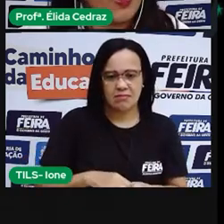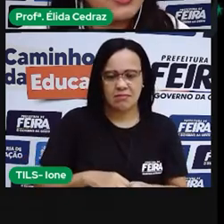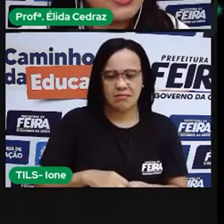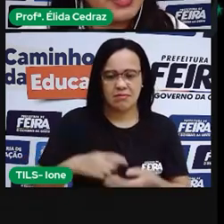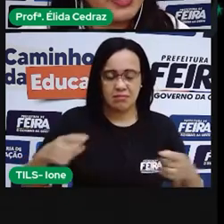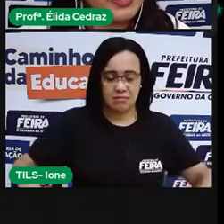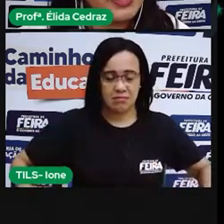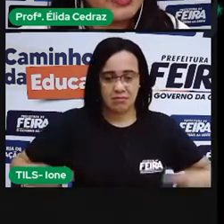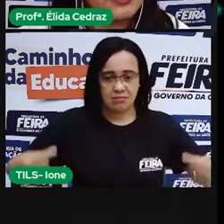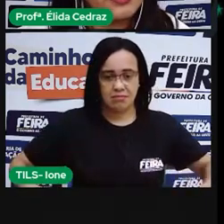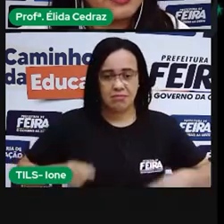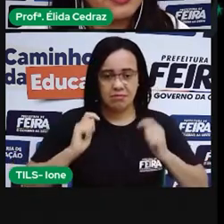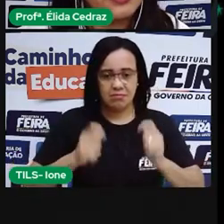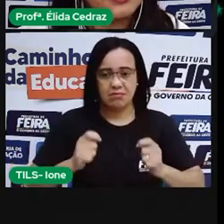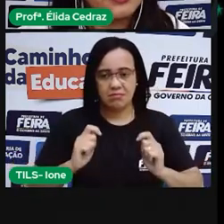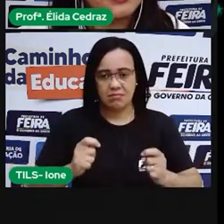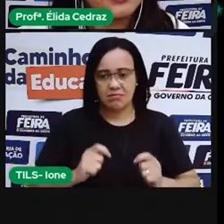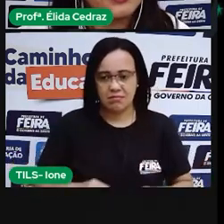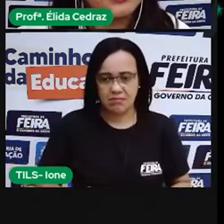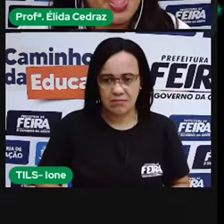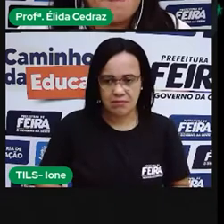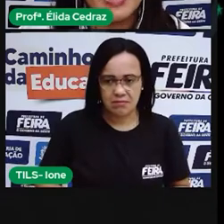Carroça.